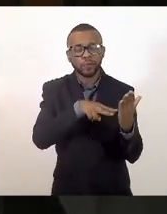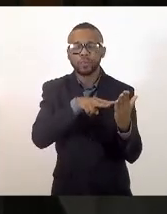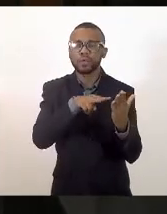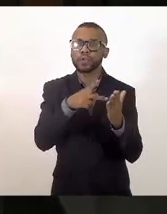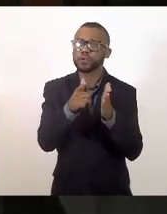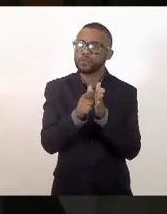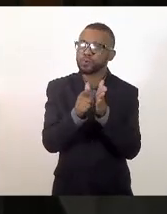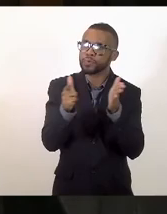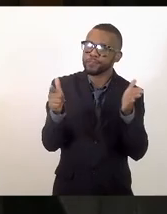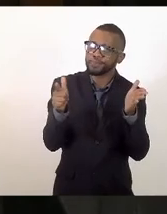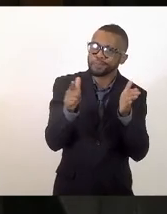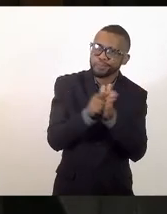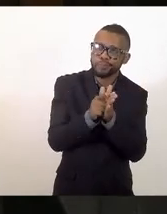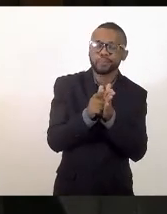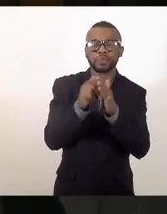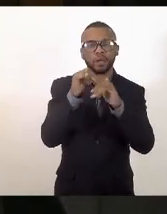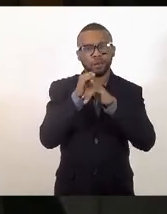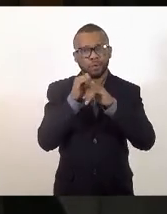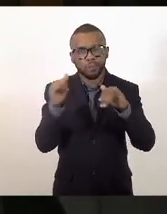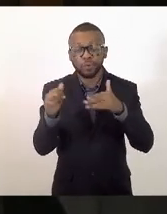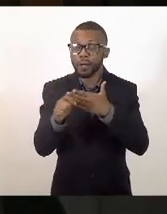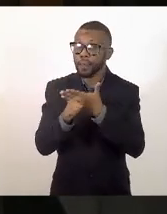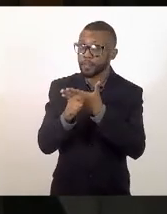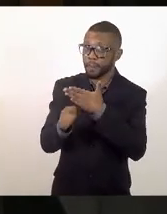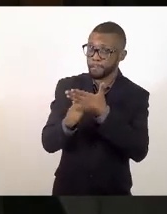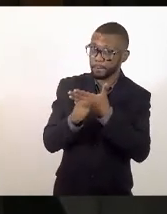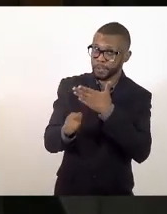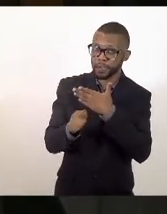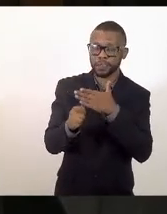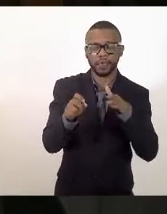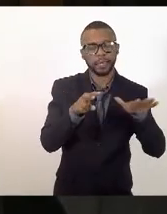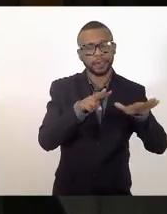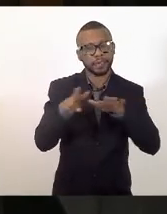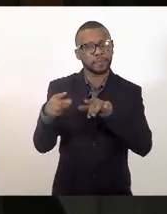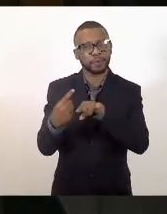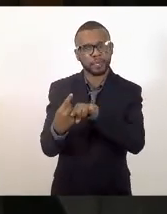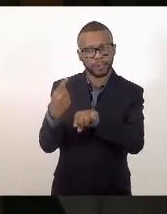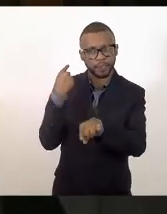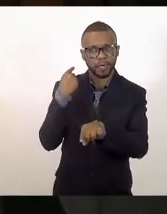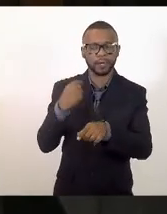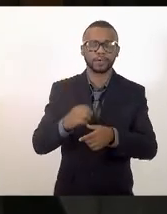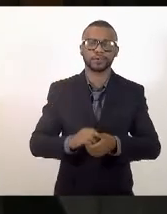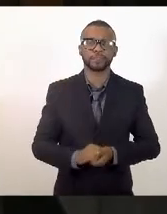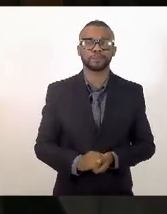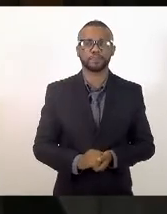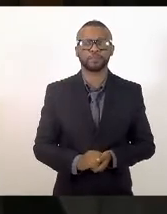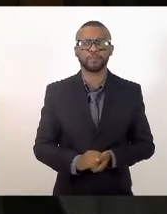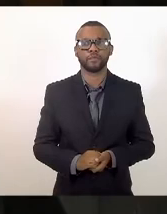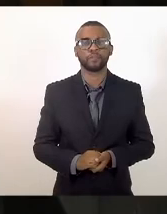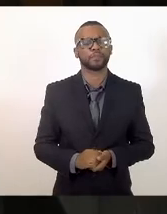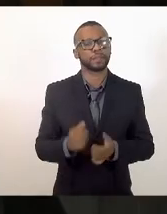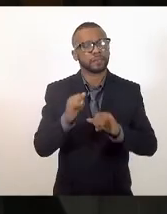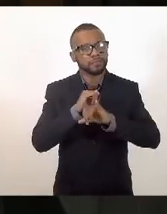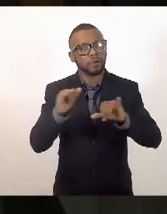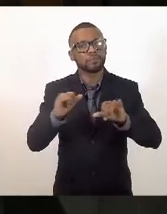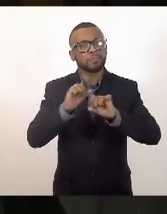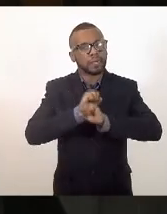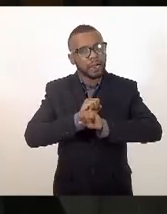matéria veiculada na grande imprensa, no jornal, há poucas semanas atrás, dizendo de forma clara e